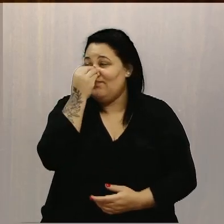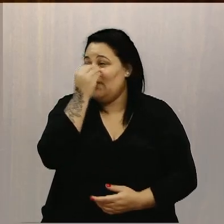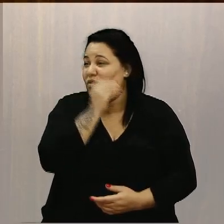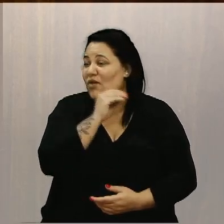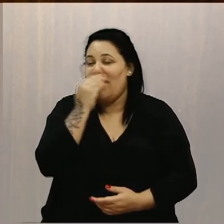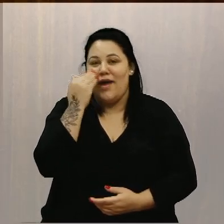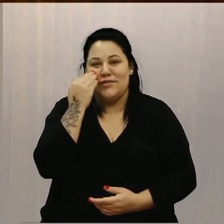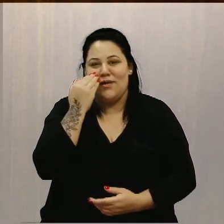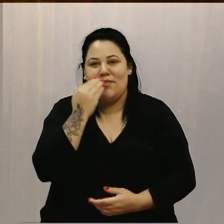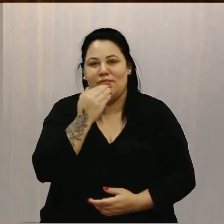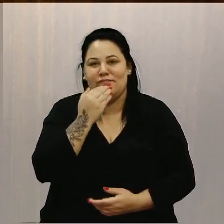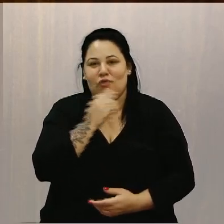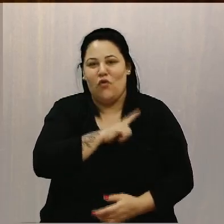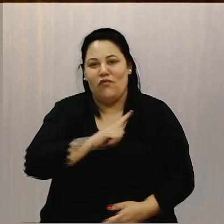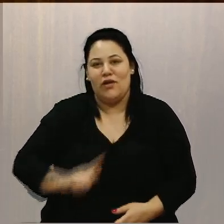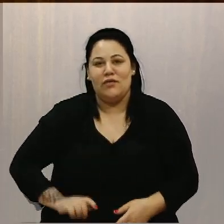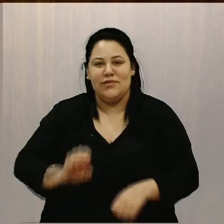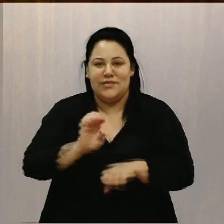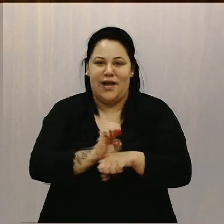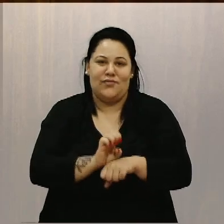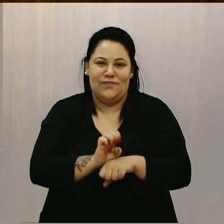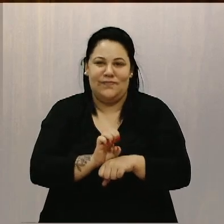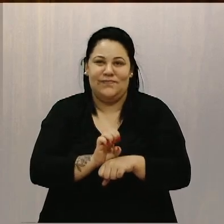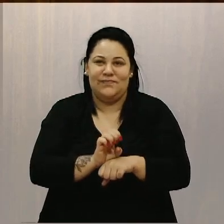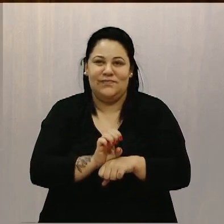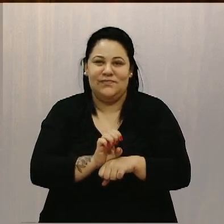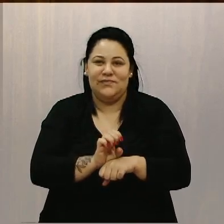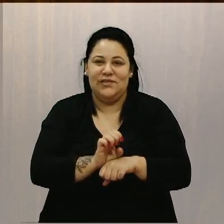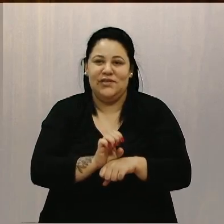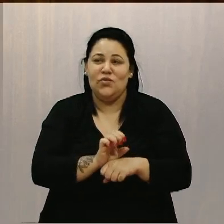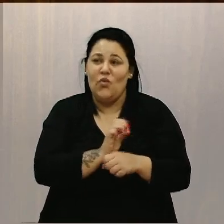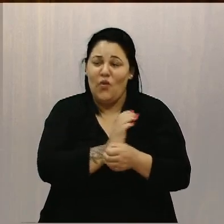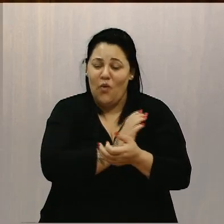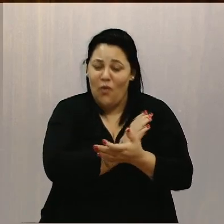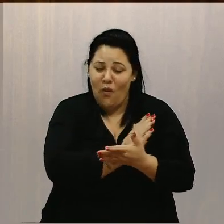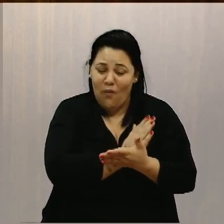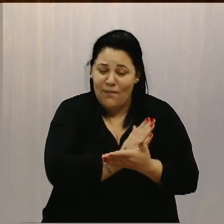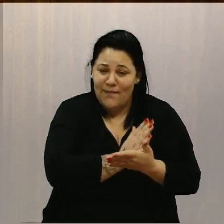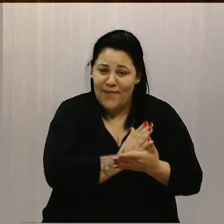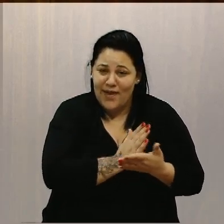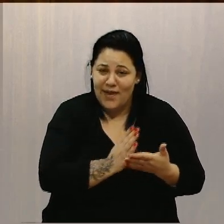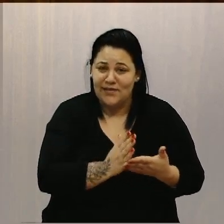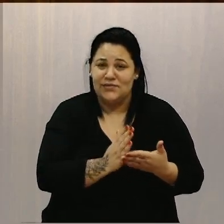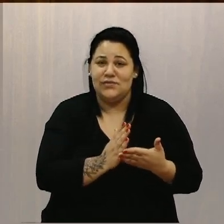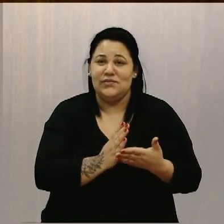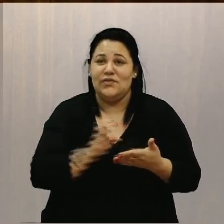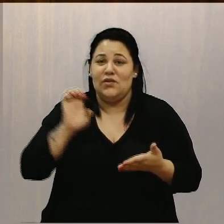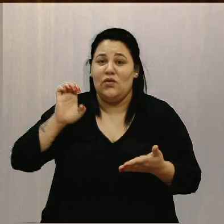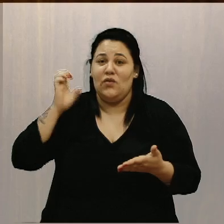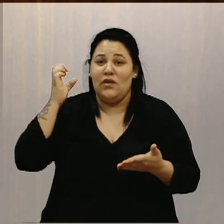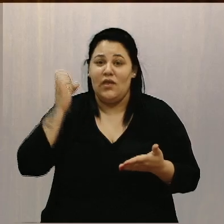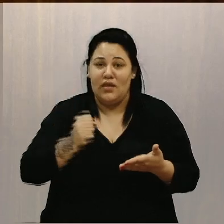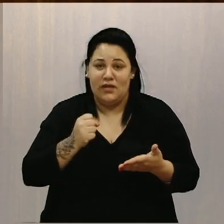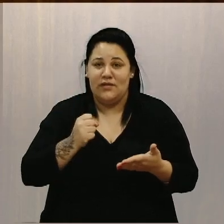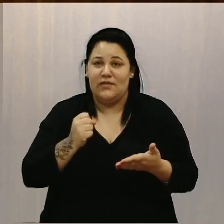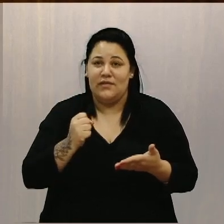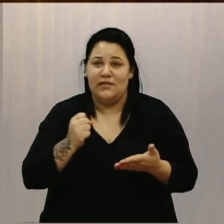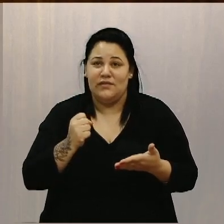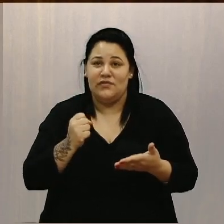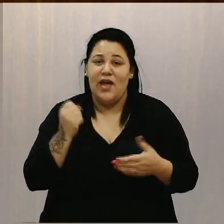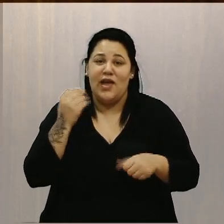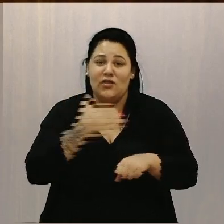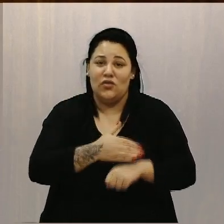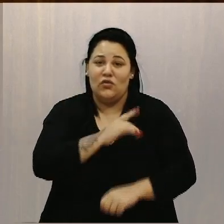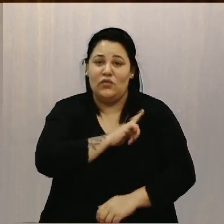governo do estado, que desde o início, desde que o Eduardo Leite se tornou governador, ele